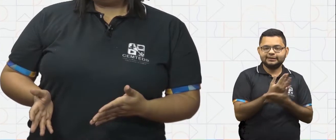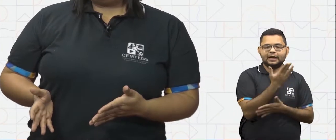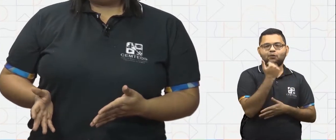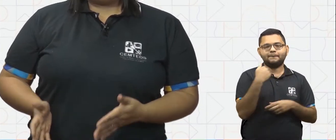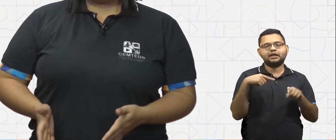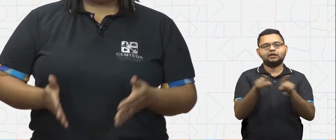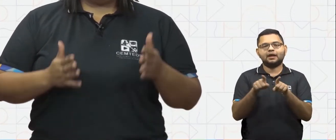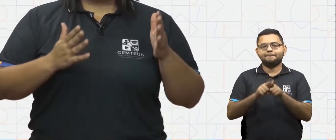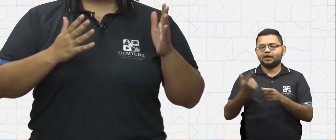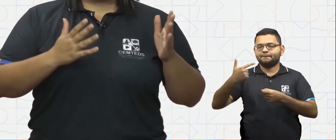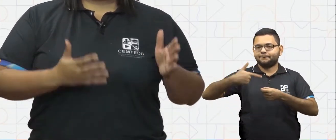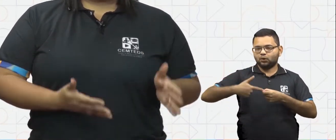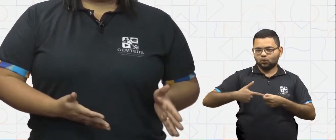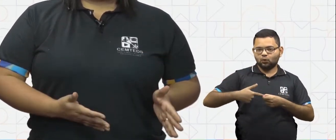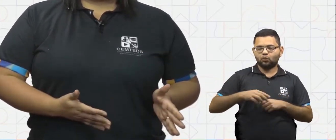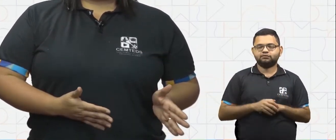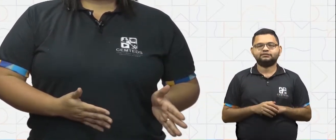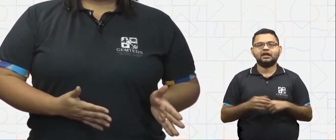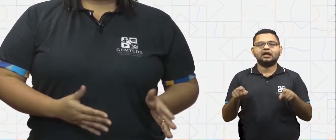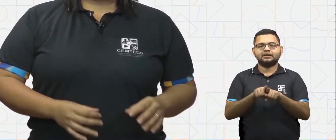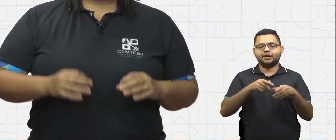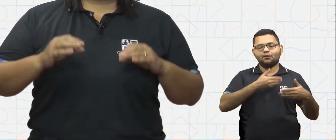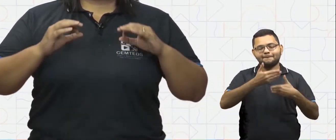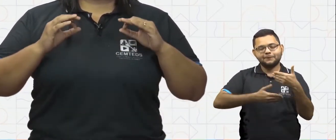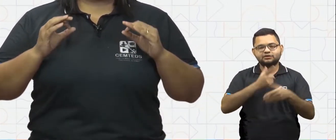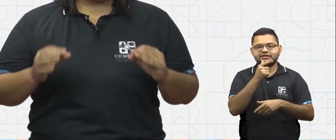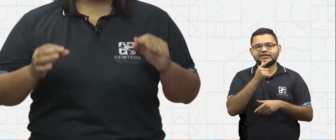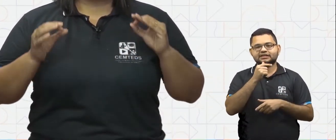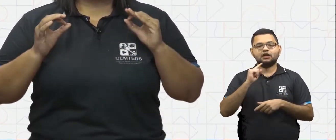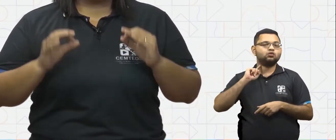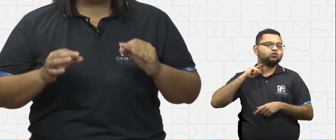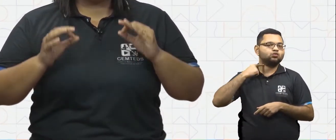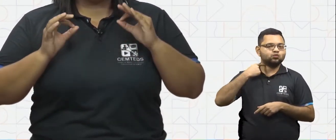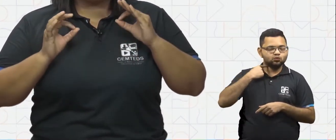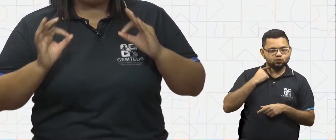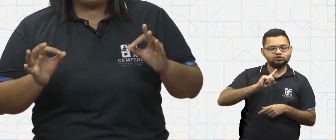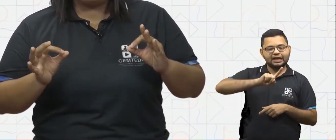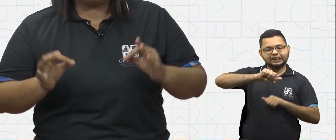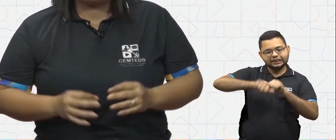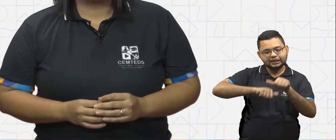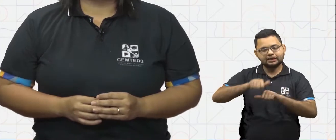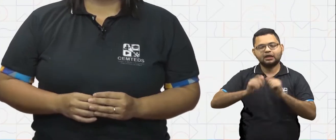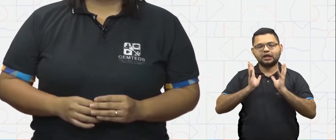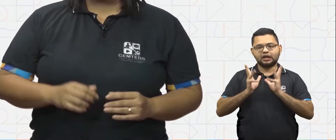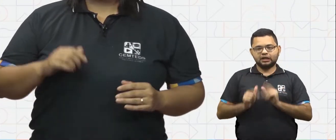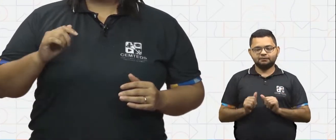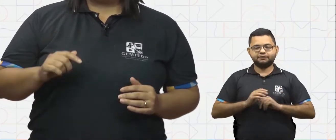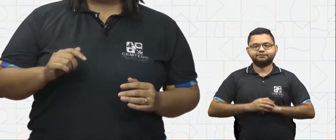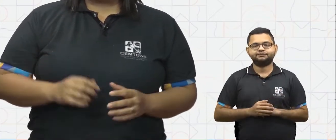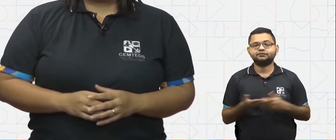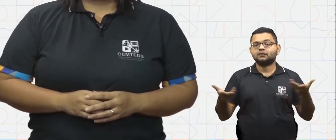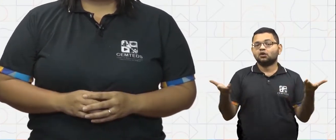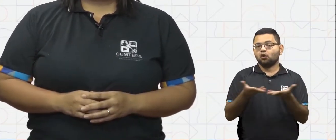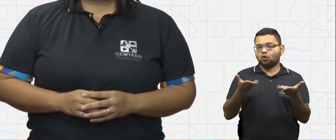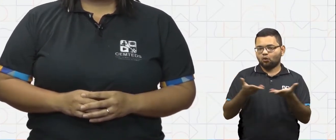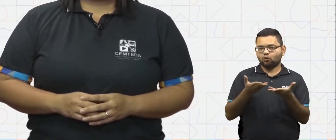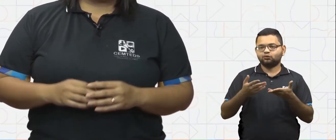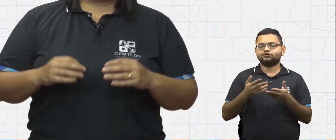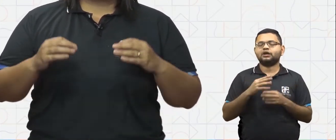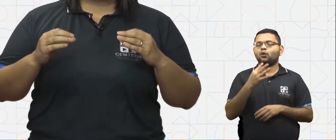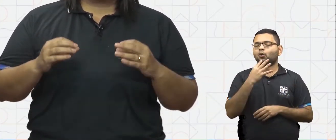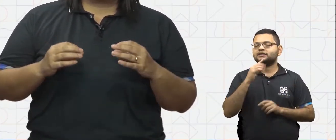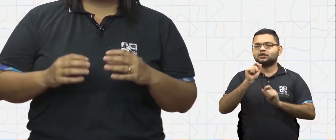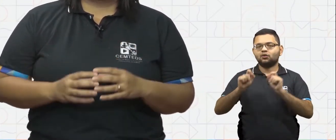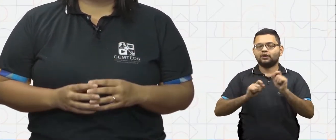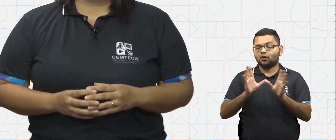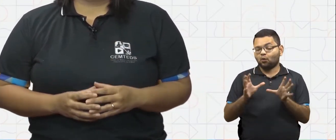de combustíveis, tratamento de esgoto e em guerras biológicas. Hoje, iremos conhecer